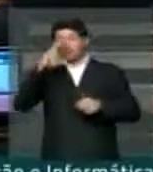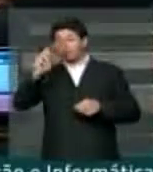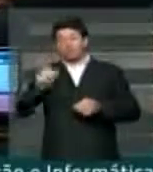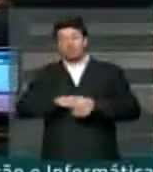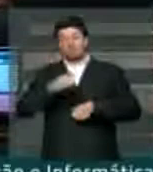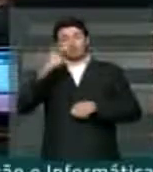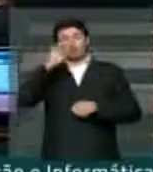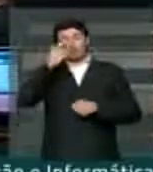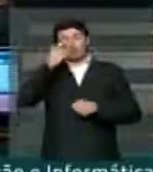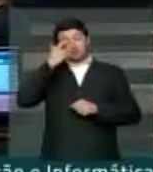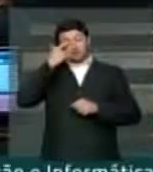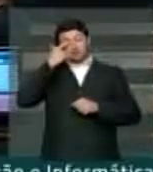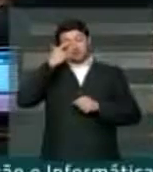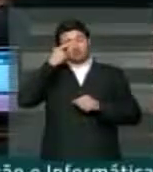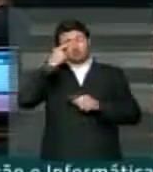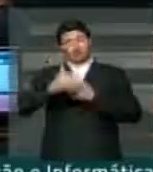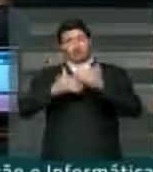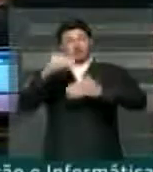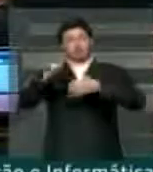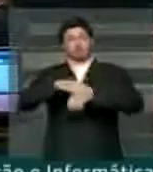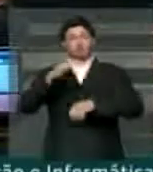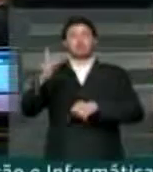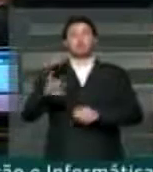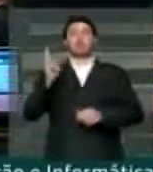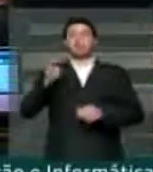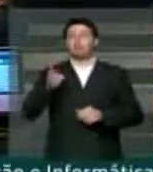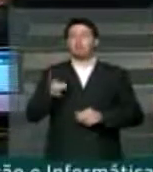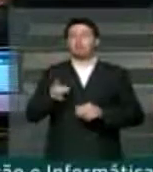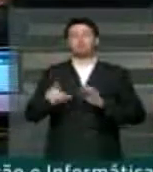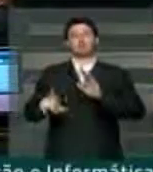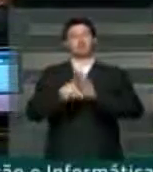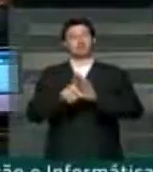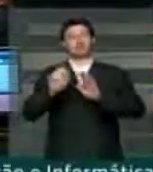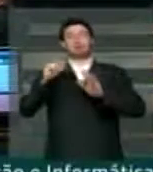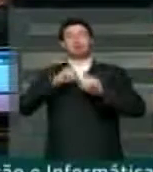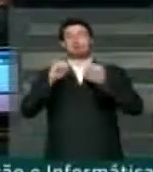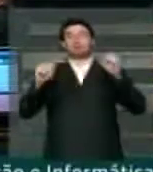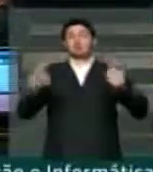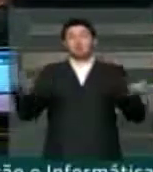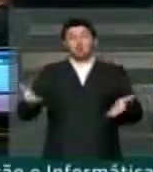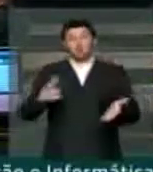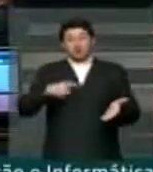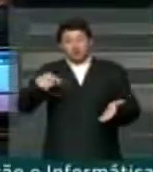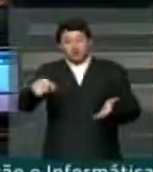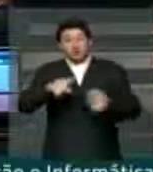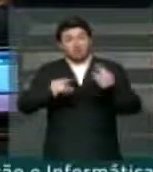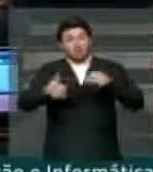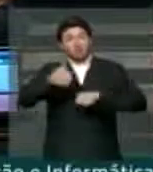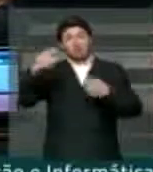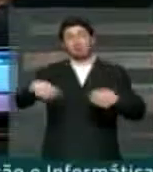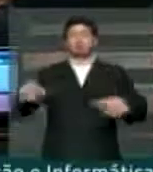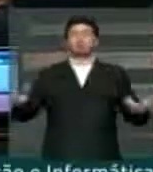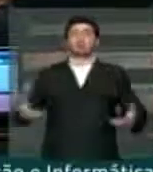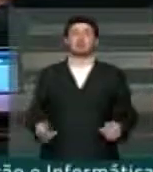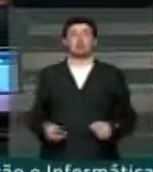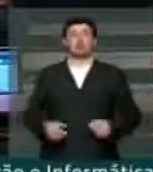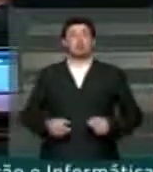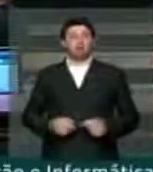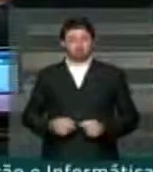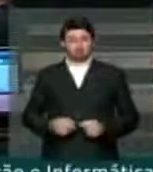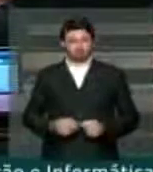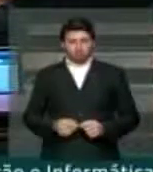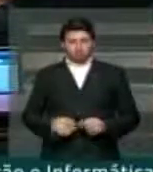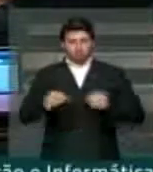fortalecida, consolidada e avançar, né, mesmo nos marcos do sistema que nós temos aí, mas precisa melhorar, precisa avançar. E certamente